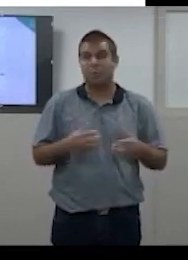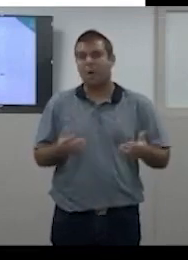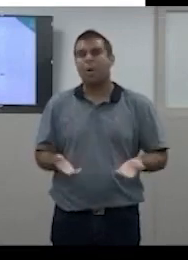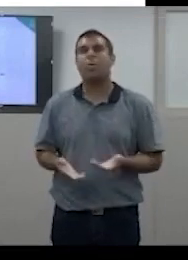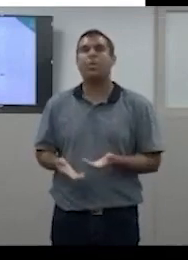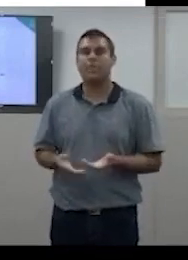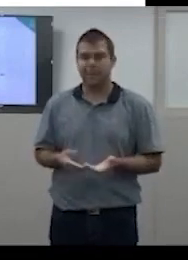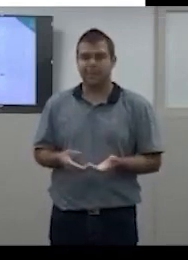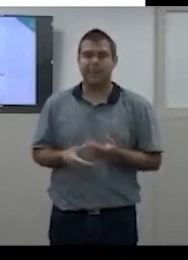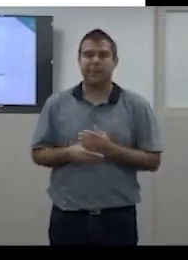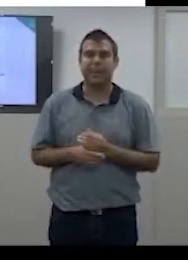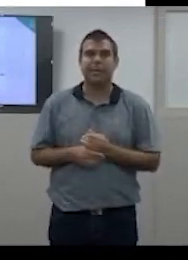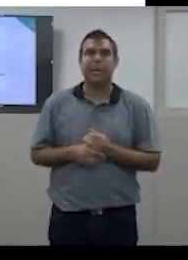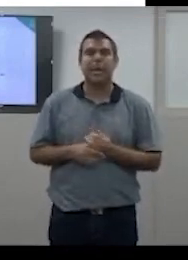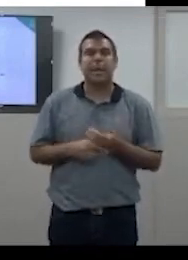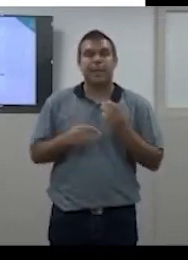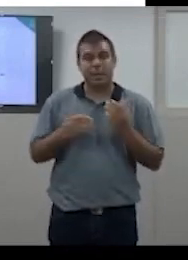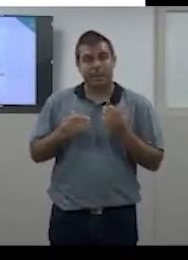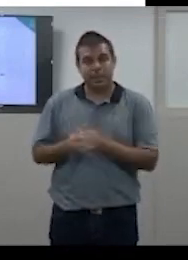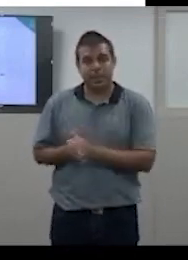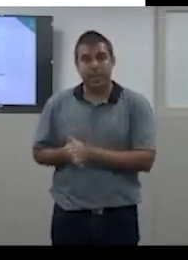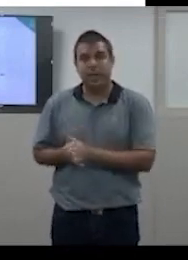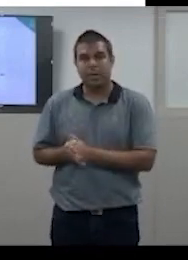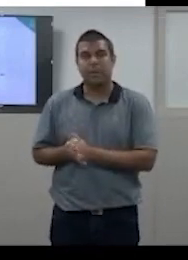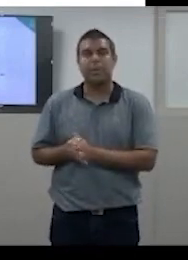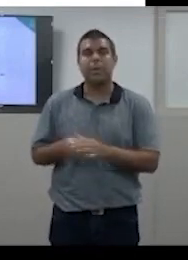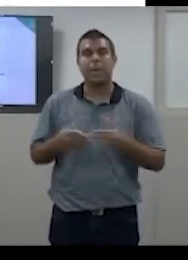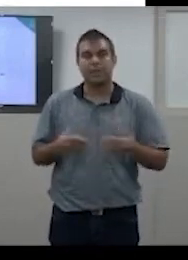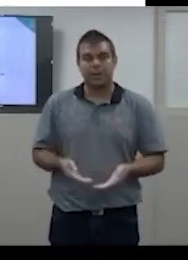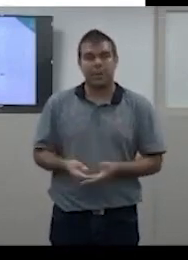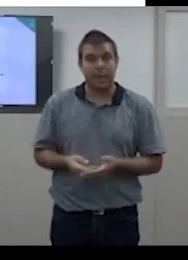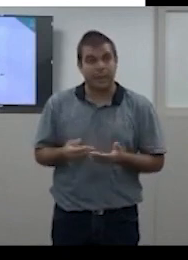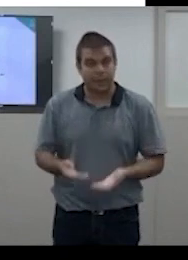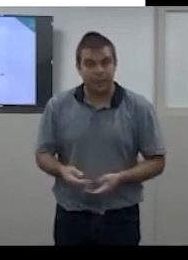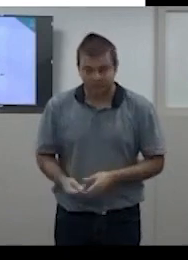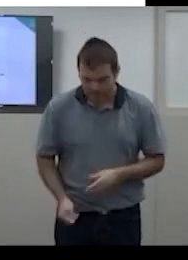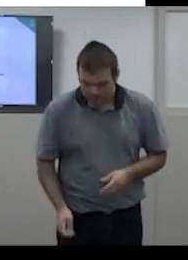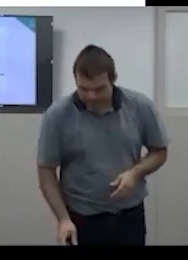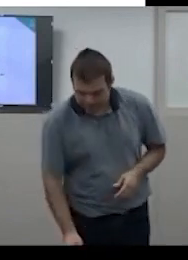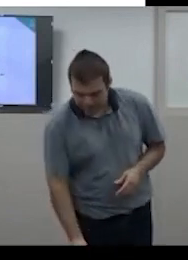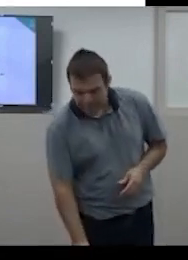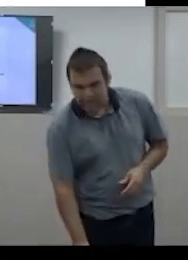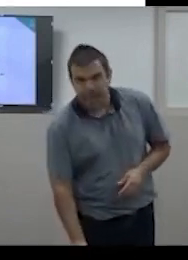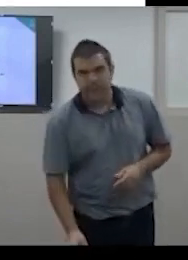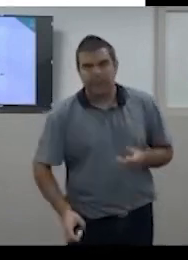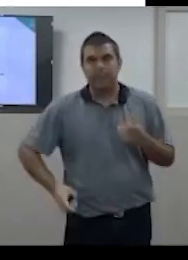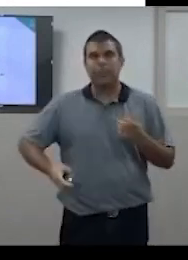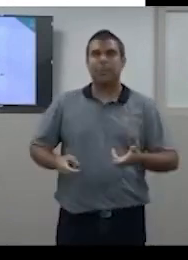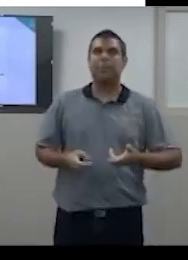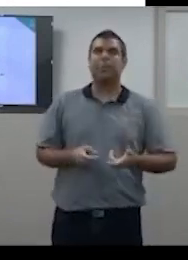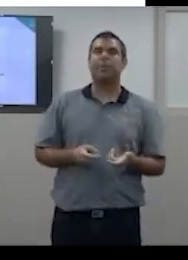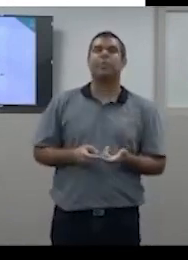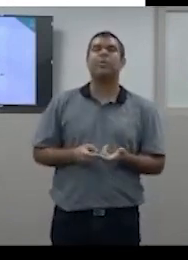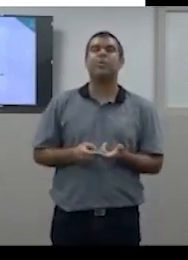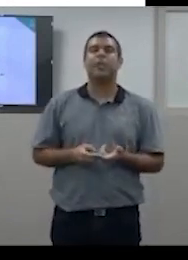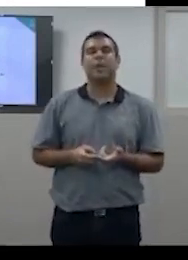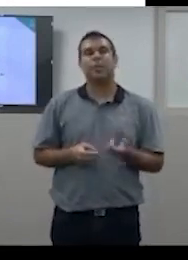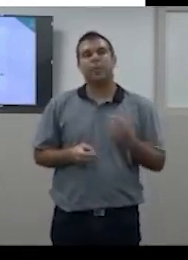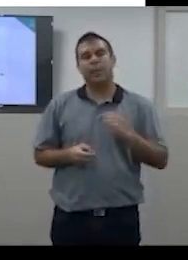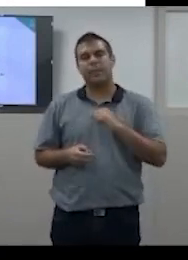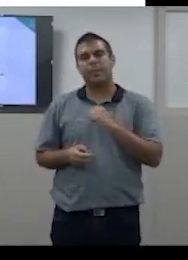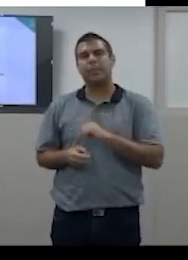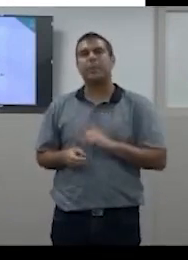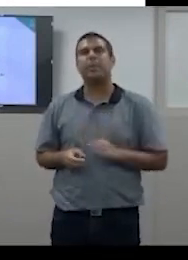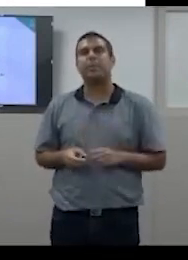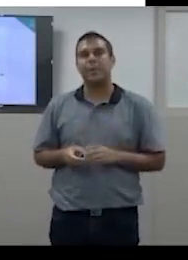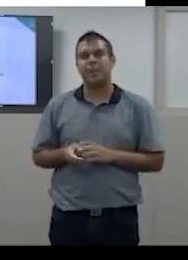ampla de fogo ou de plasma, certo? Assim, mas legal, existem 4. Existem mais? Existem. Assim, a matéria passa por um processo muito